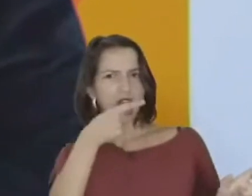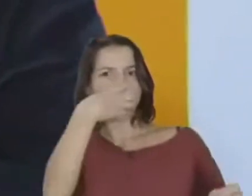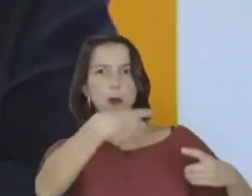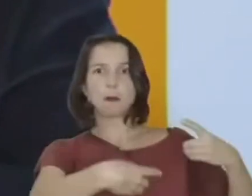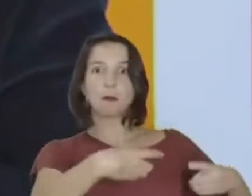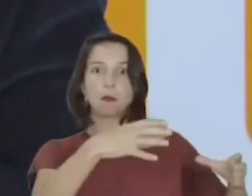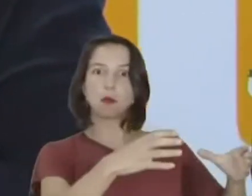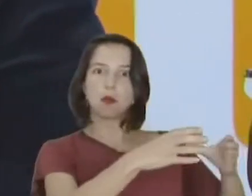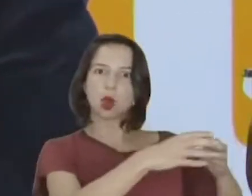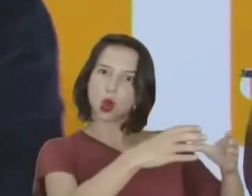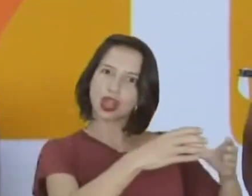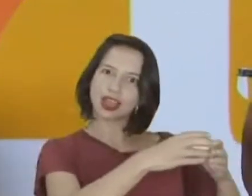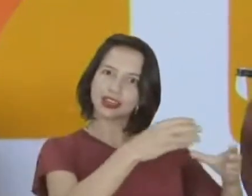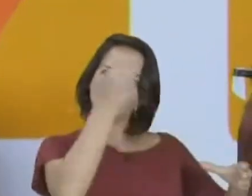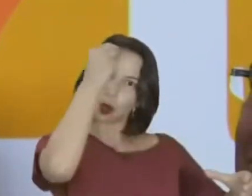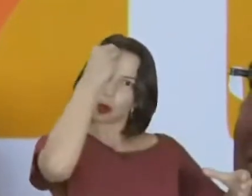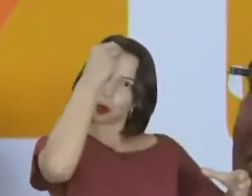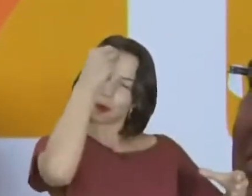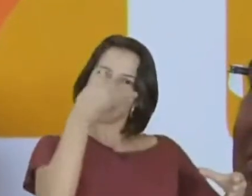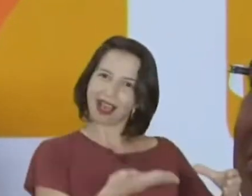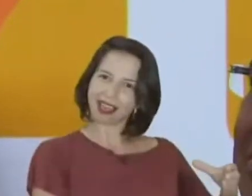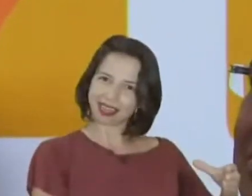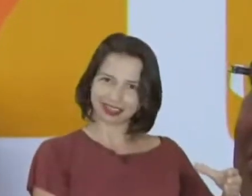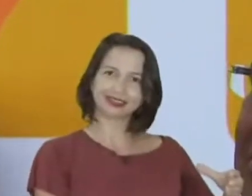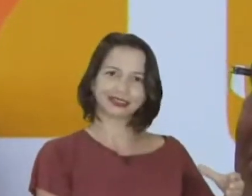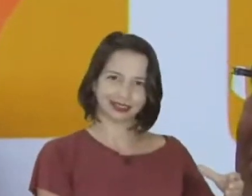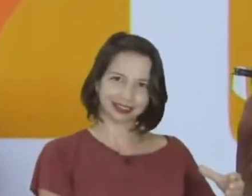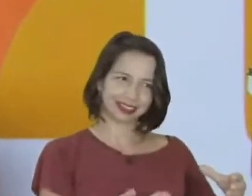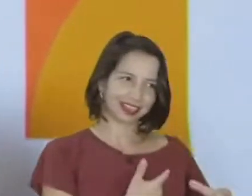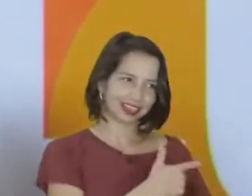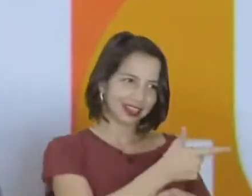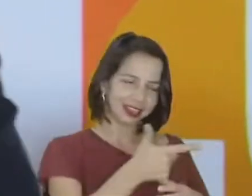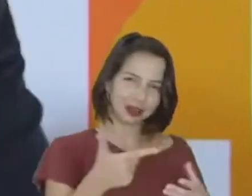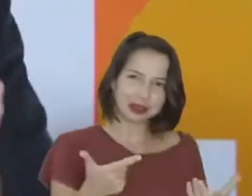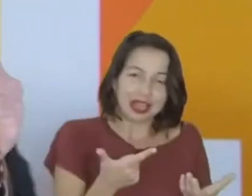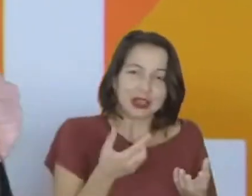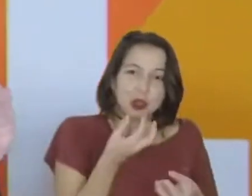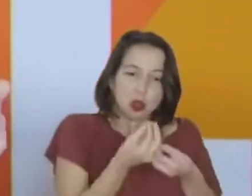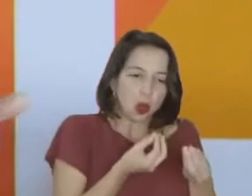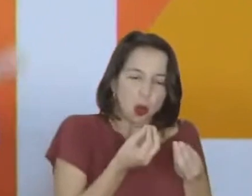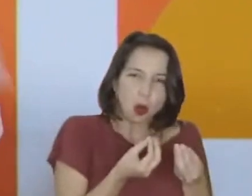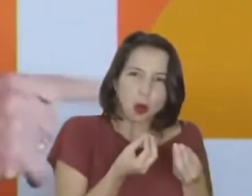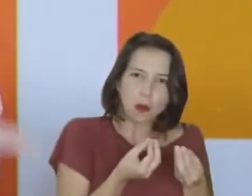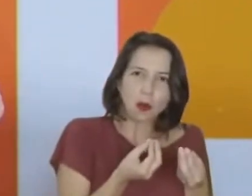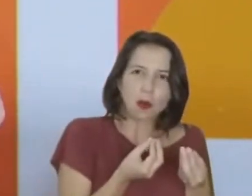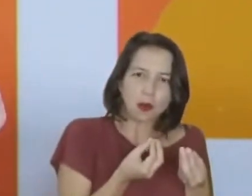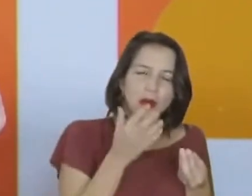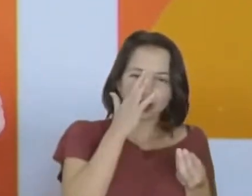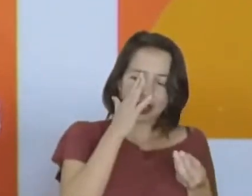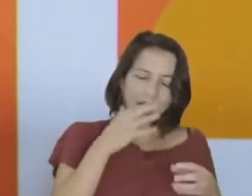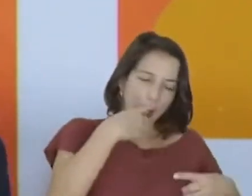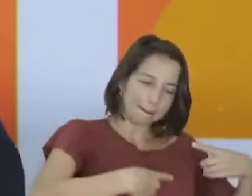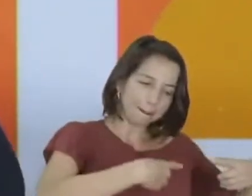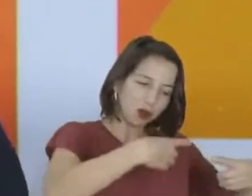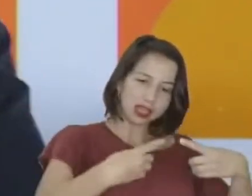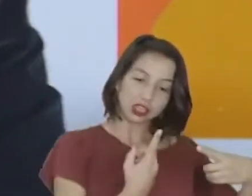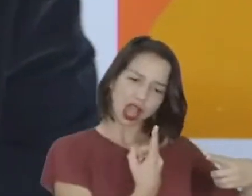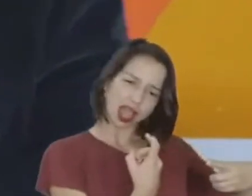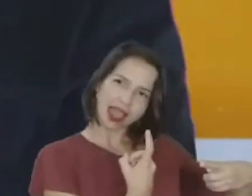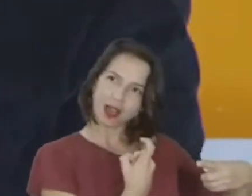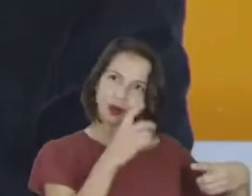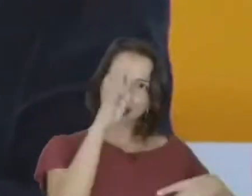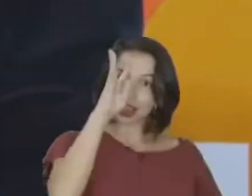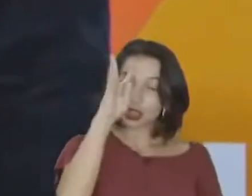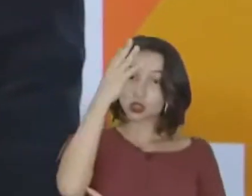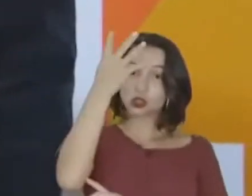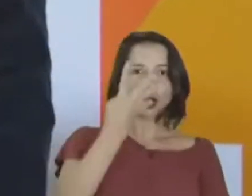saída que não seja pela política. Toda vez que você nega a política, o que vem depois é pior. Foi